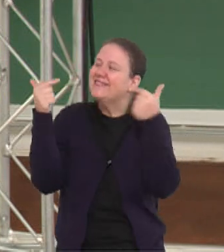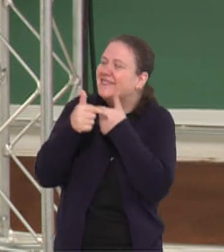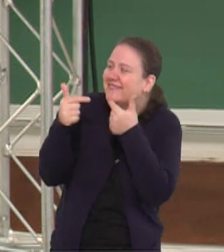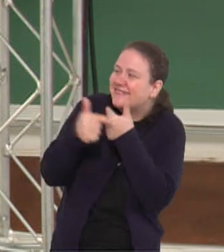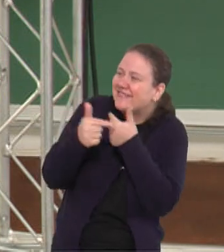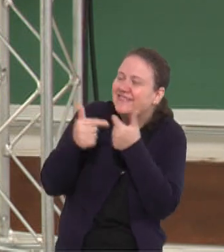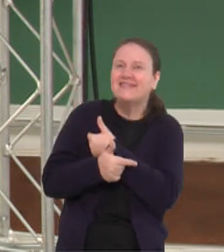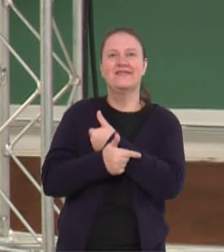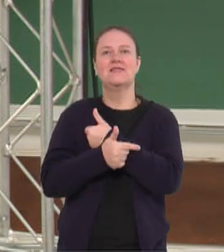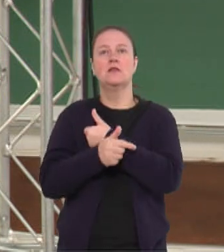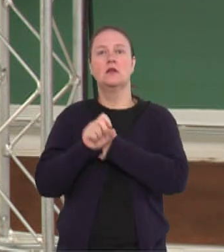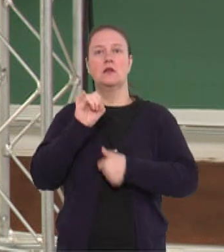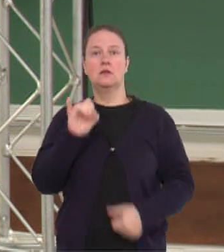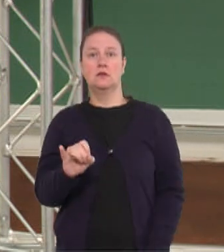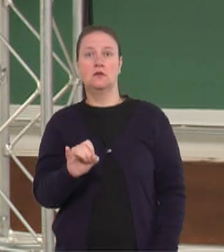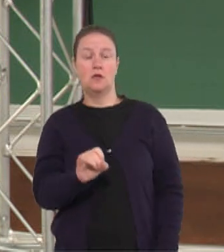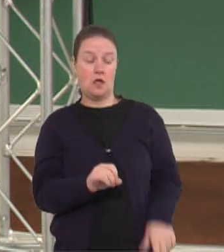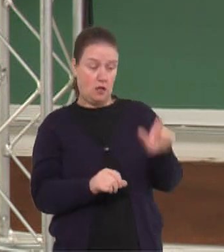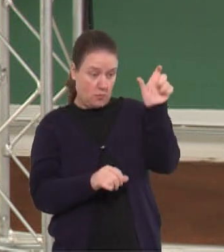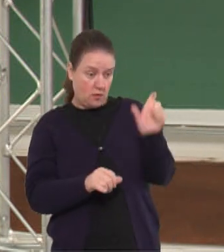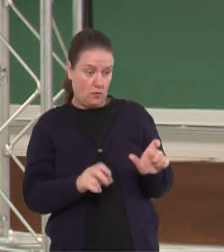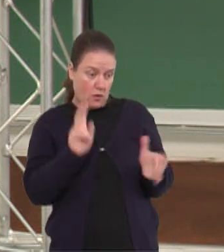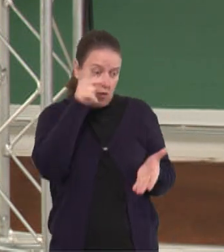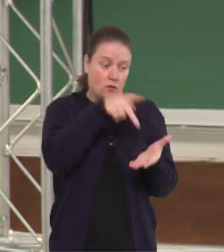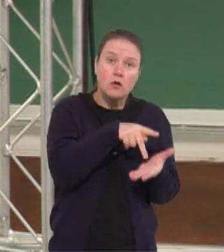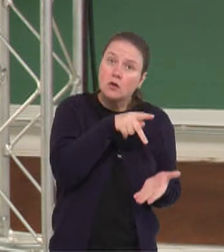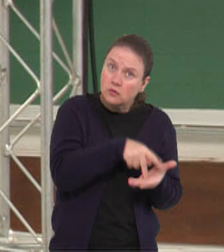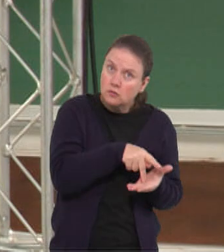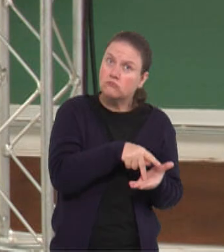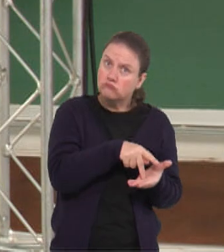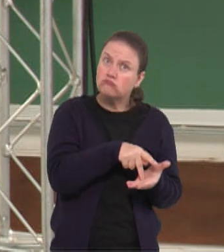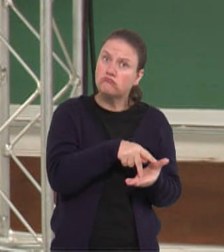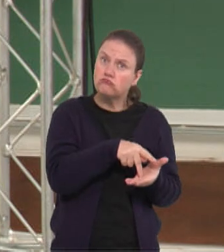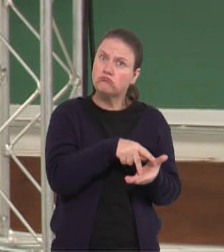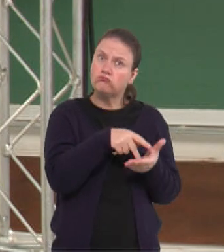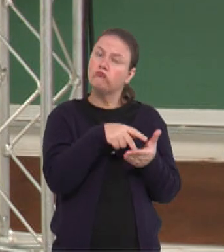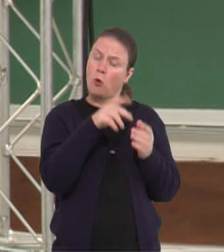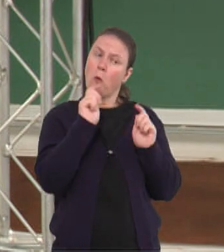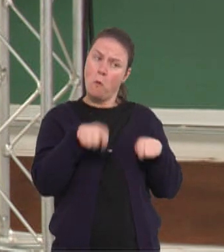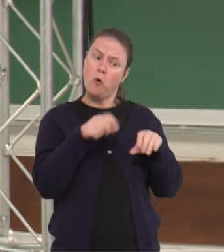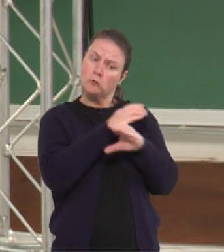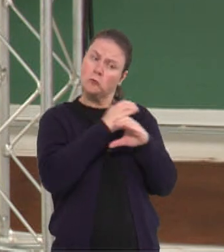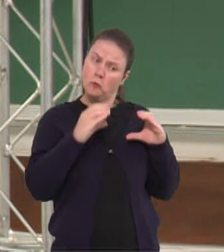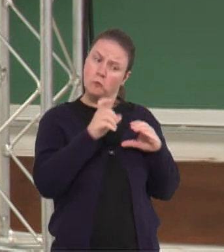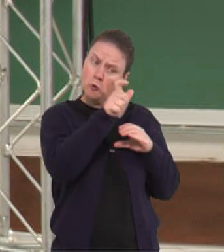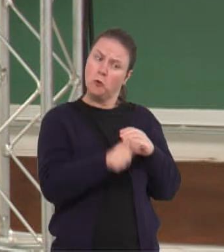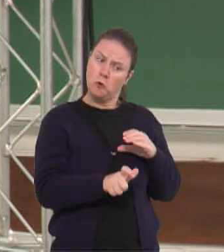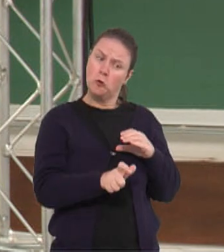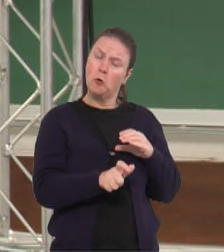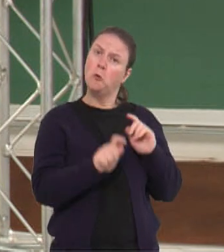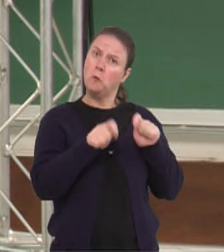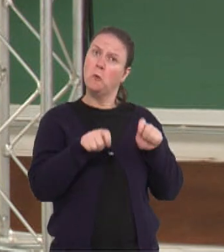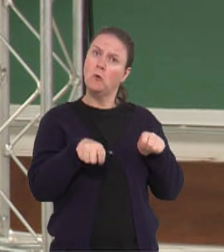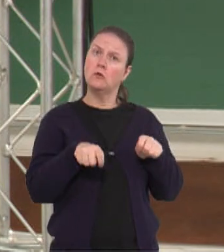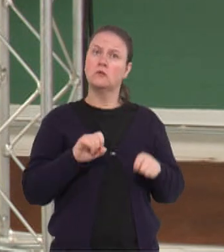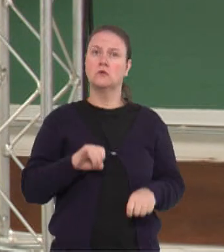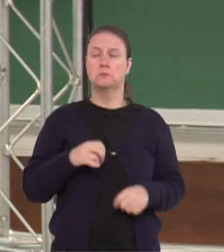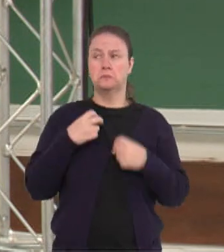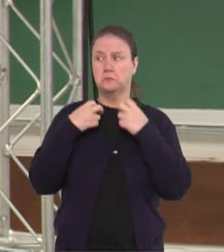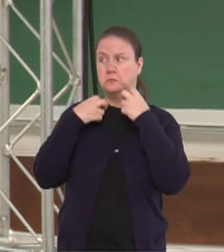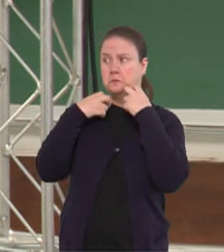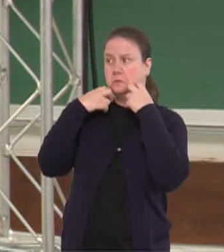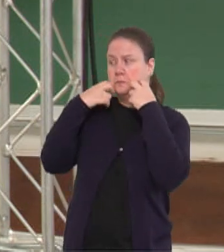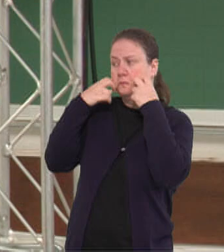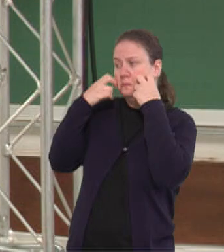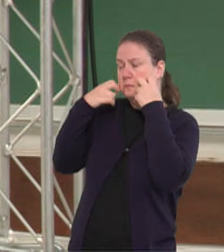se a pessoa é verdadeira, se a pessoa é confiável, se a pessoa é